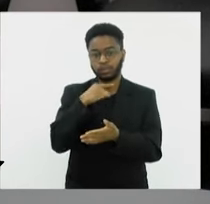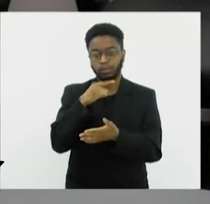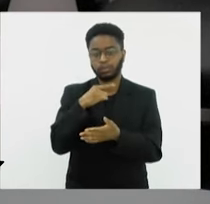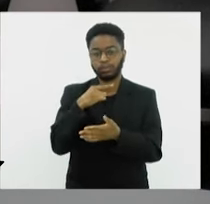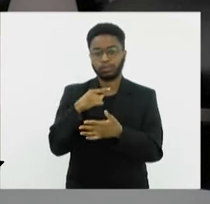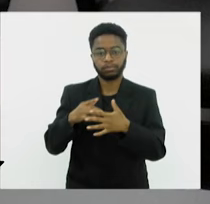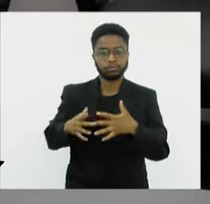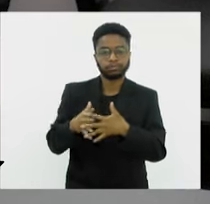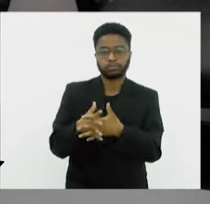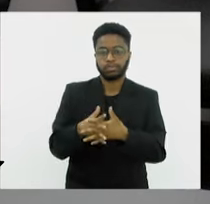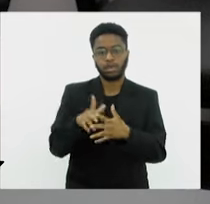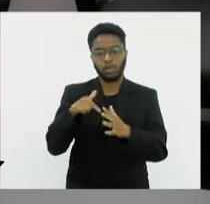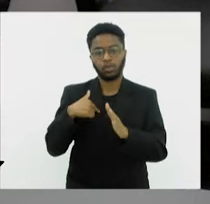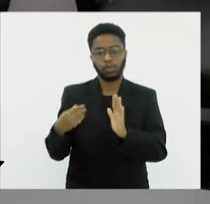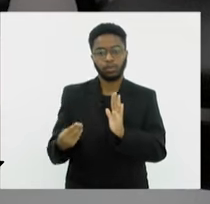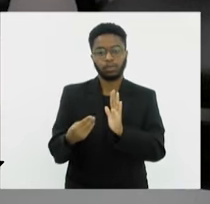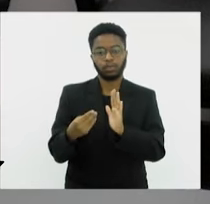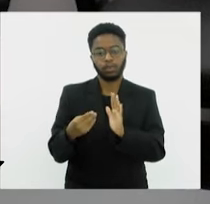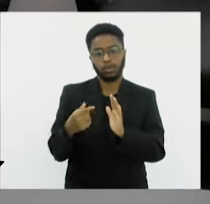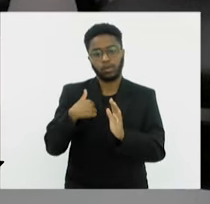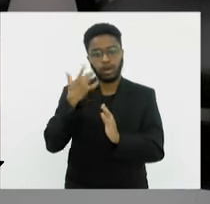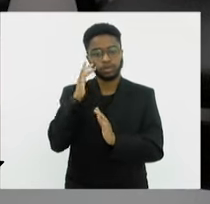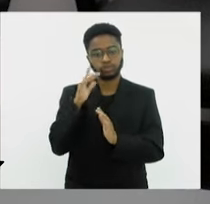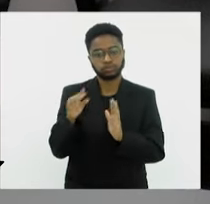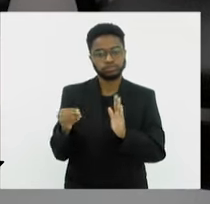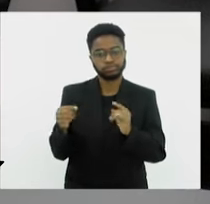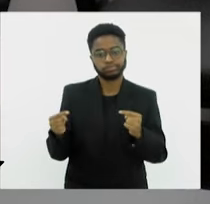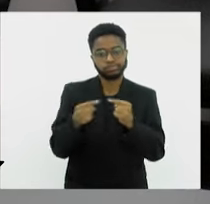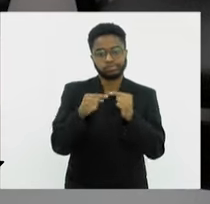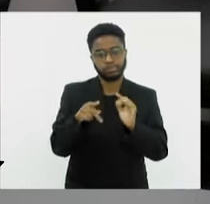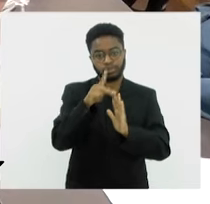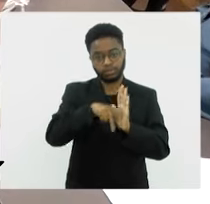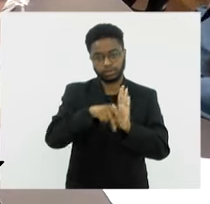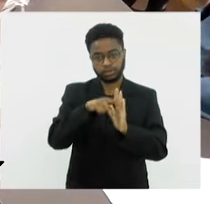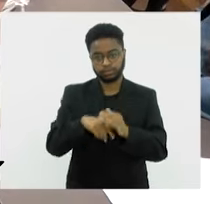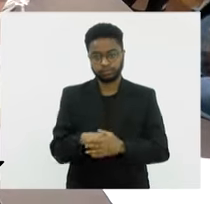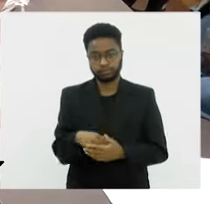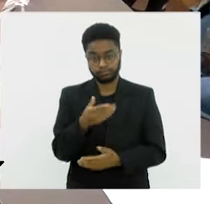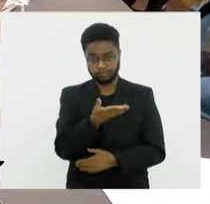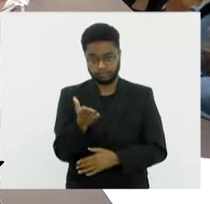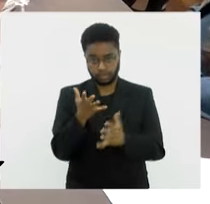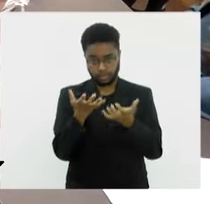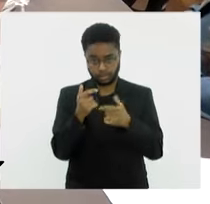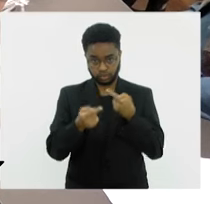marco que o projeto propõe a colocar. Algum colega quer discutir?